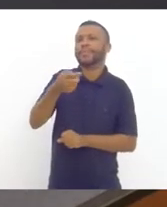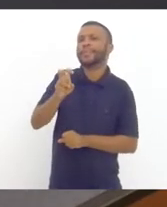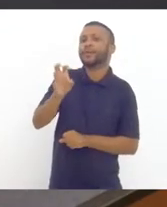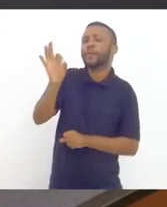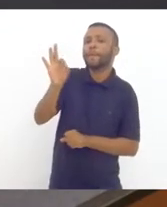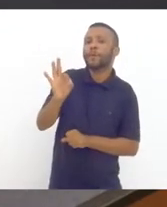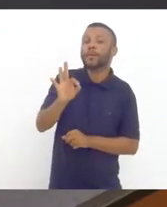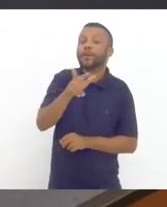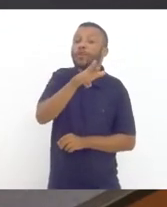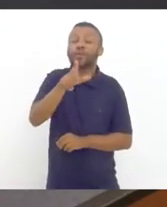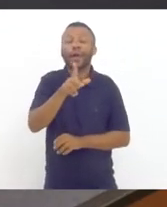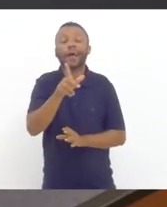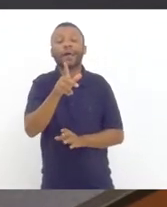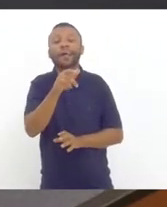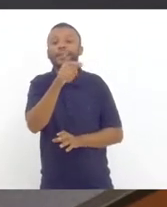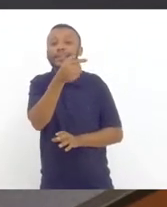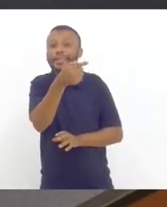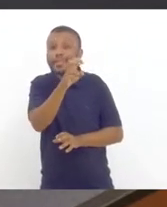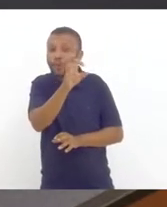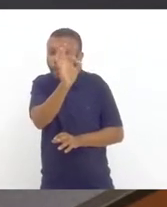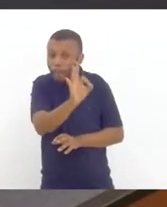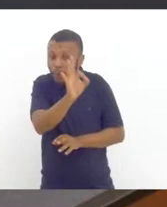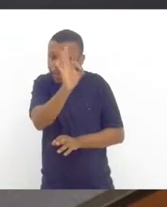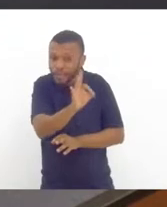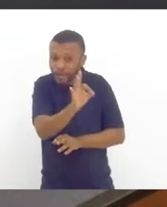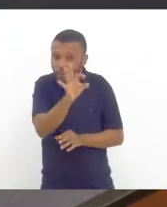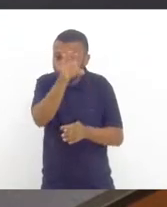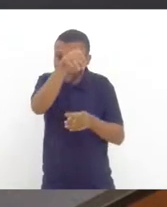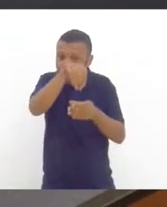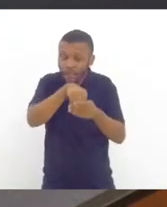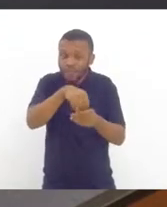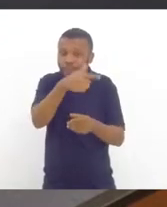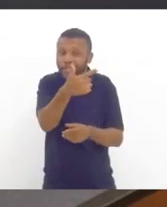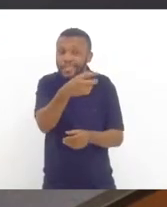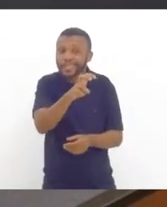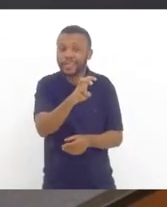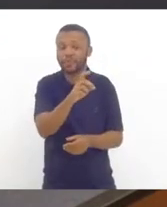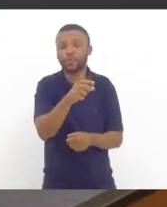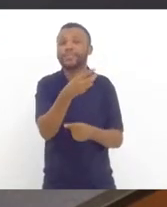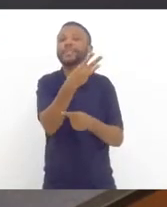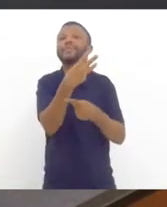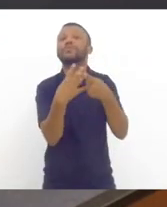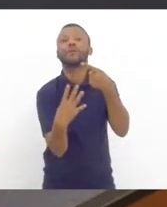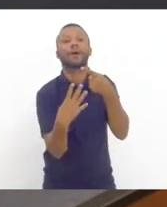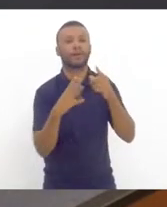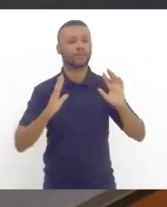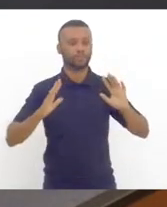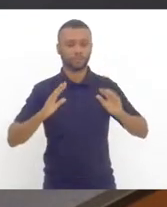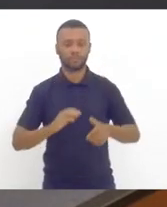75%. Não, estou falando em relação aos 75% dos 25%, dos 3/4. Bom,